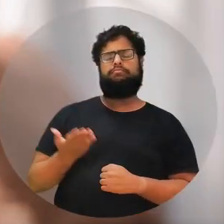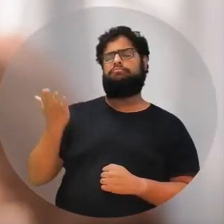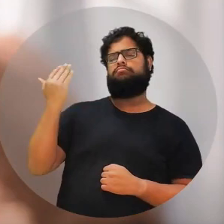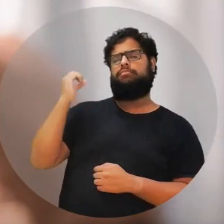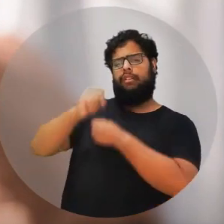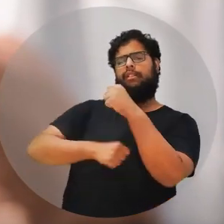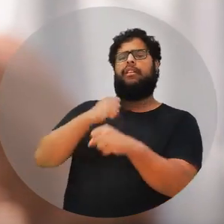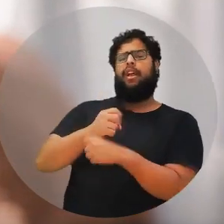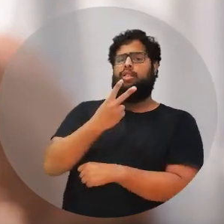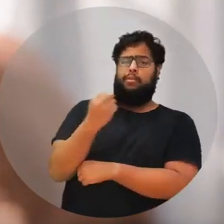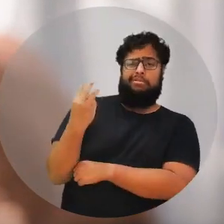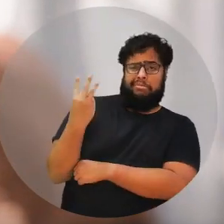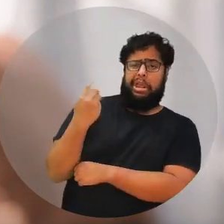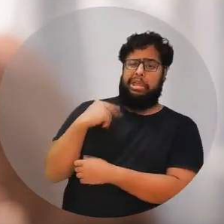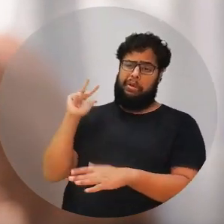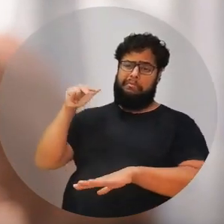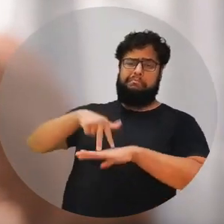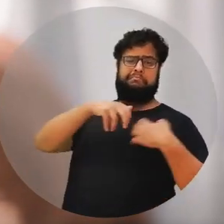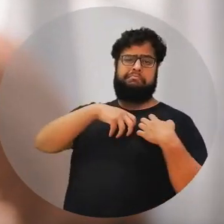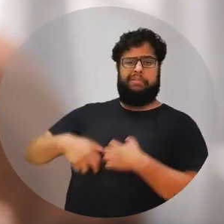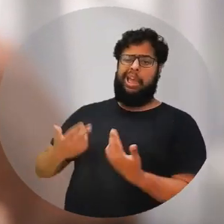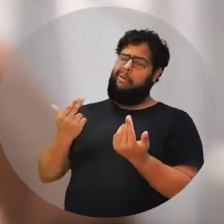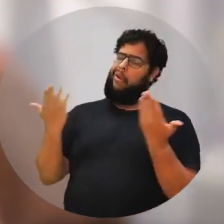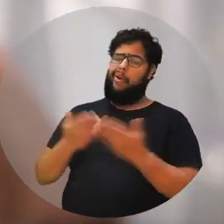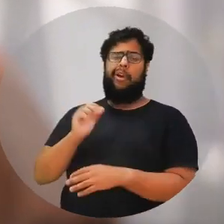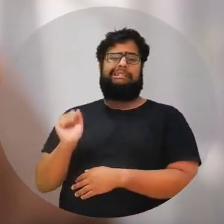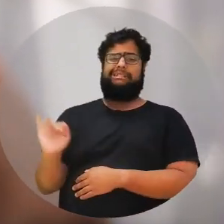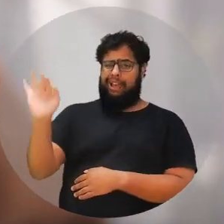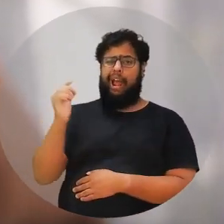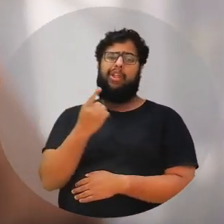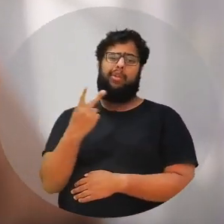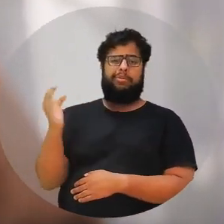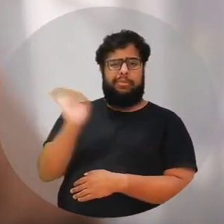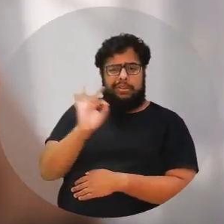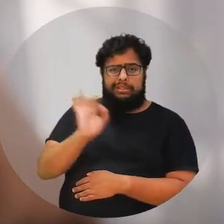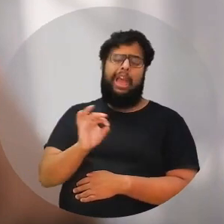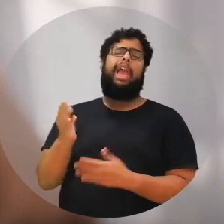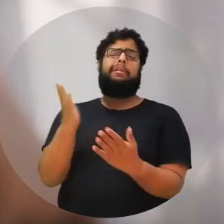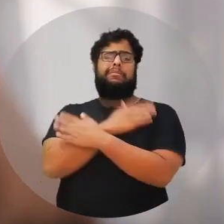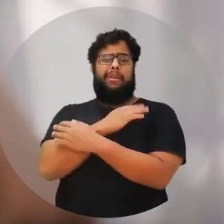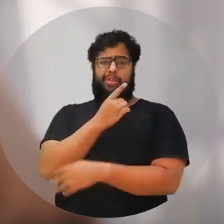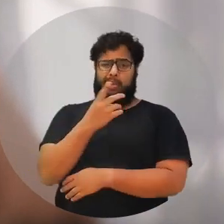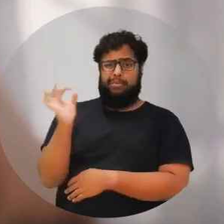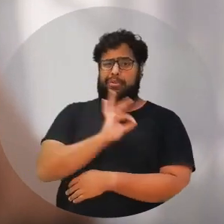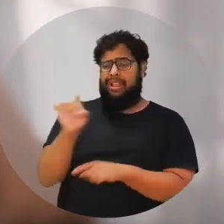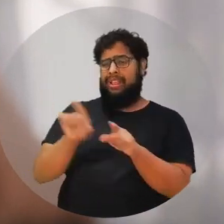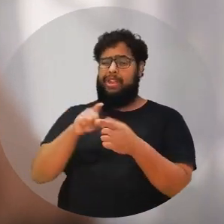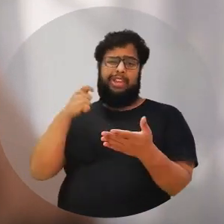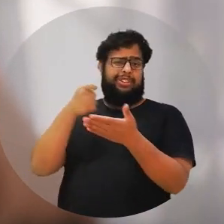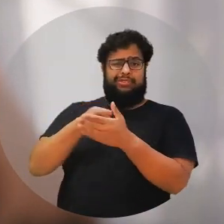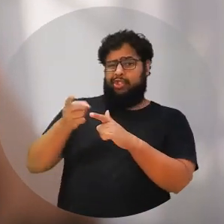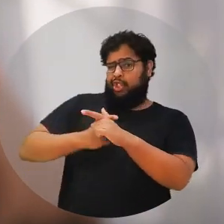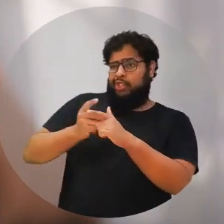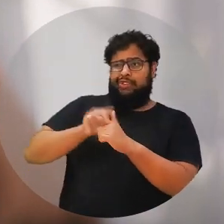Eu peguei o Brasil em 2003, quase igual ele está agora. Inflação de 12%, desemprego de 12%, dívida externa muito cara para a gente